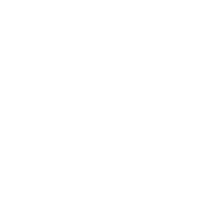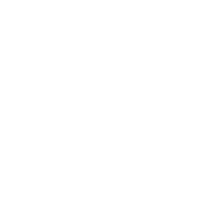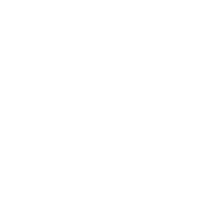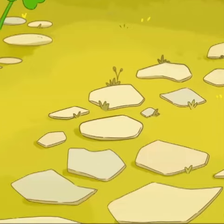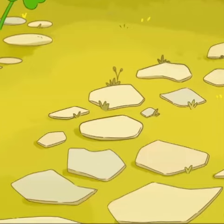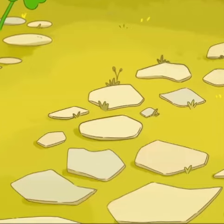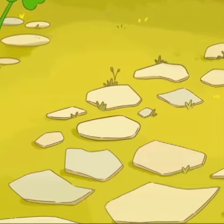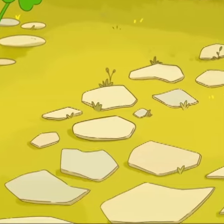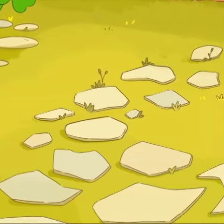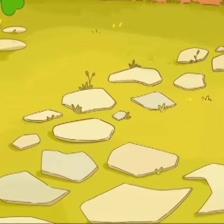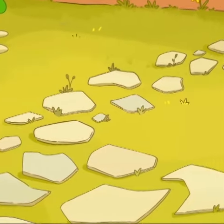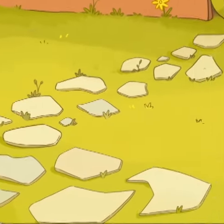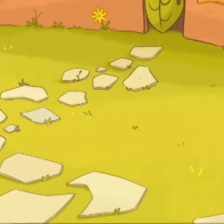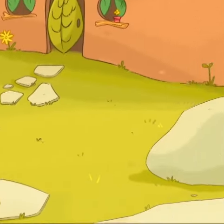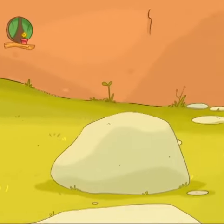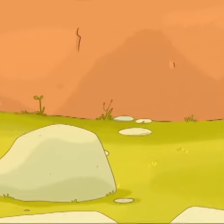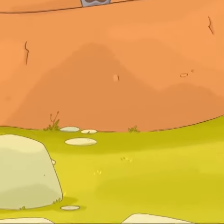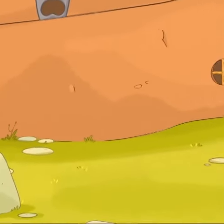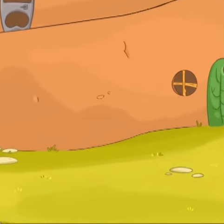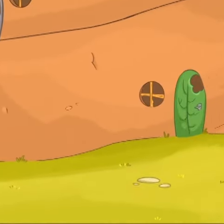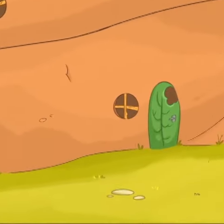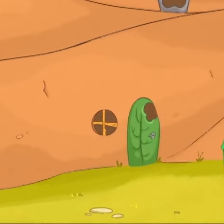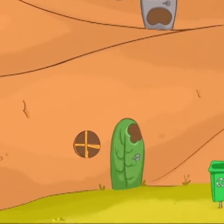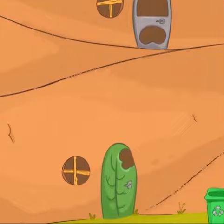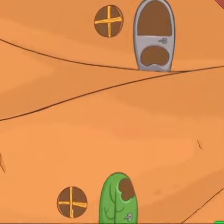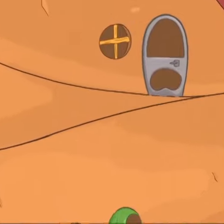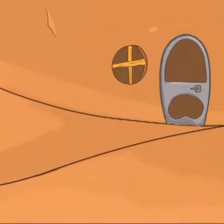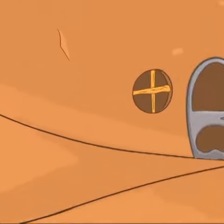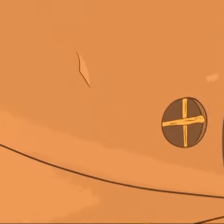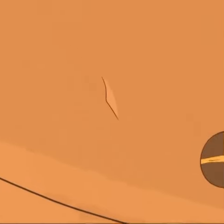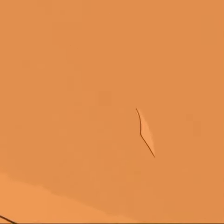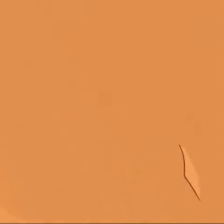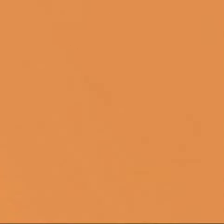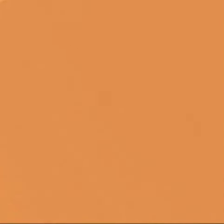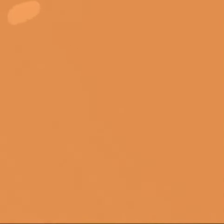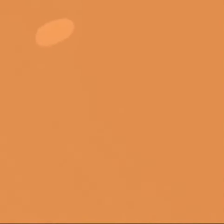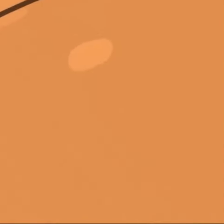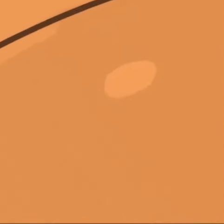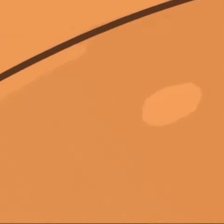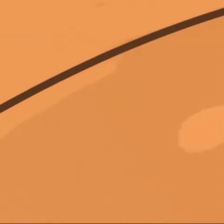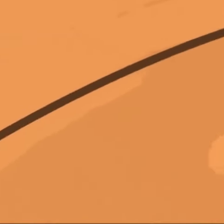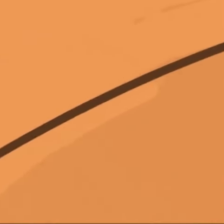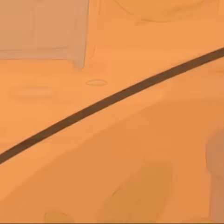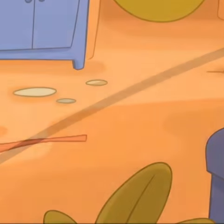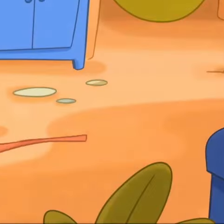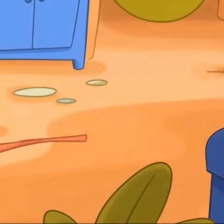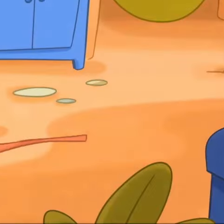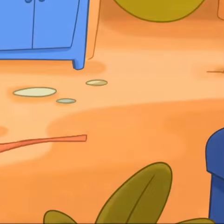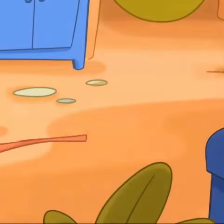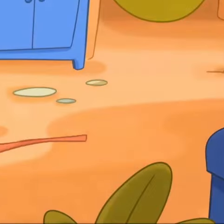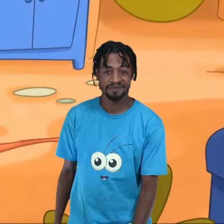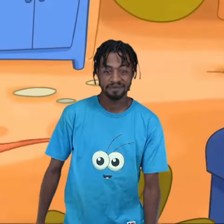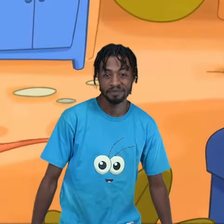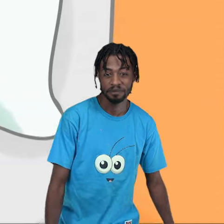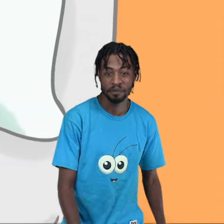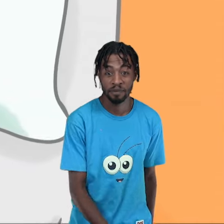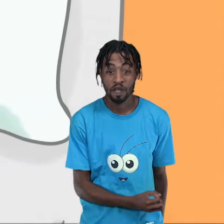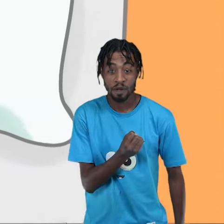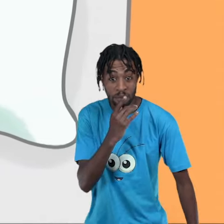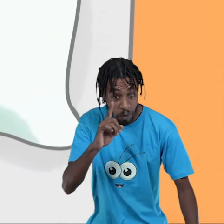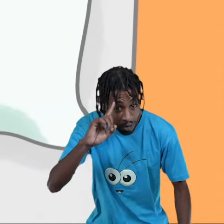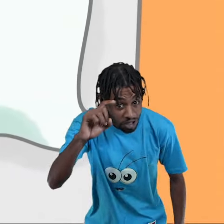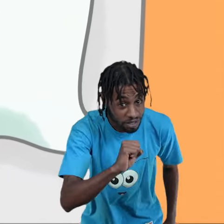Bovisum. Dia de sol. Há um formigueiro de 3 andares com janelas e portas em um jardim. No 3º andar, há um quarto em que uma formiga azul